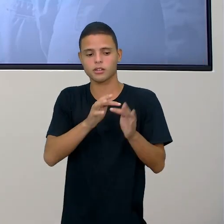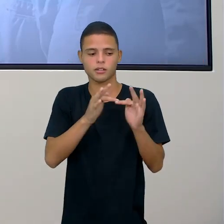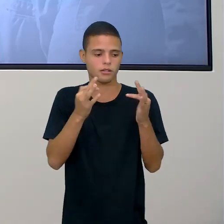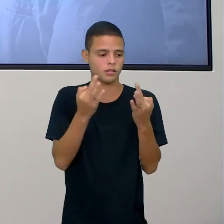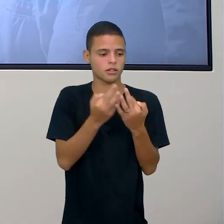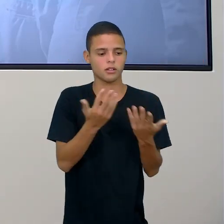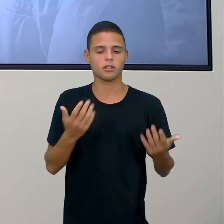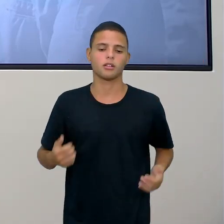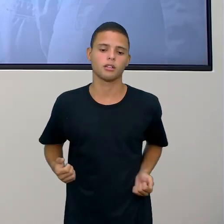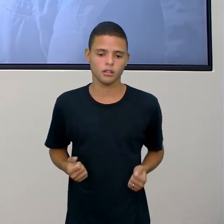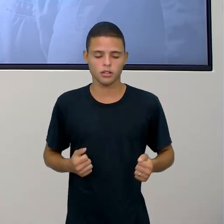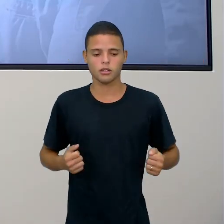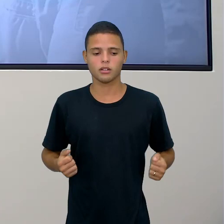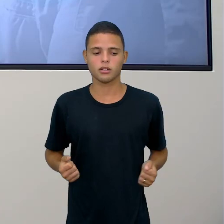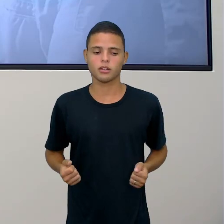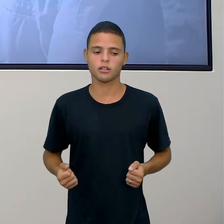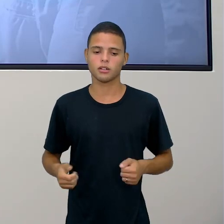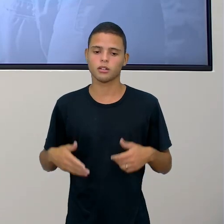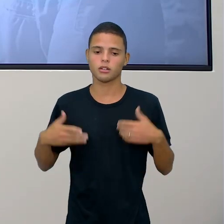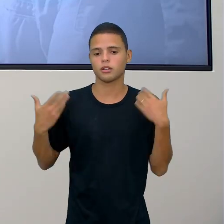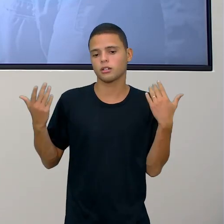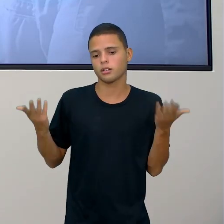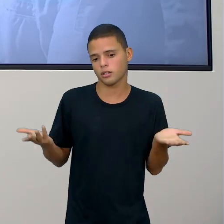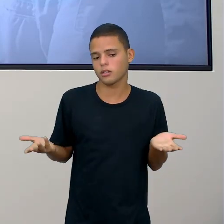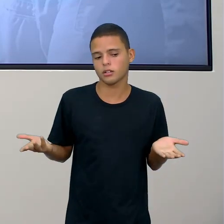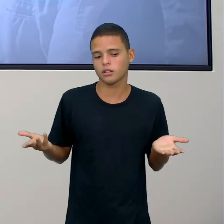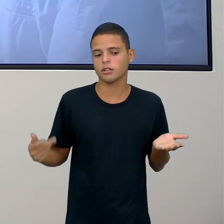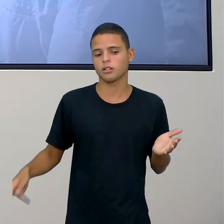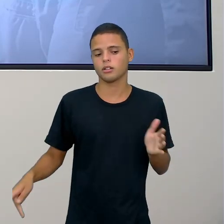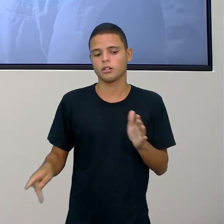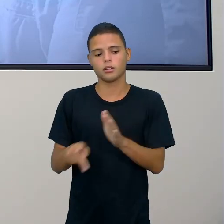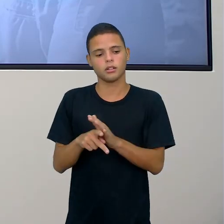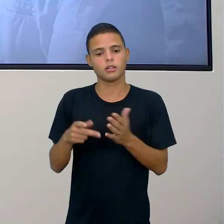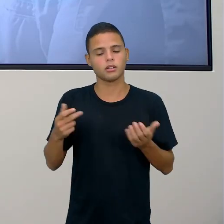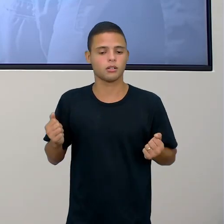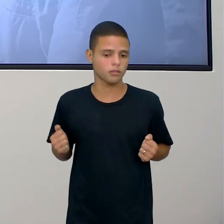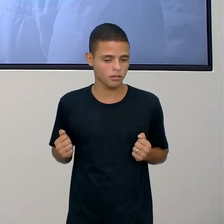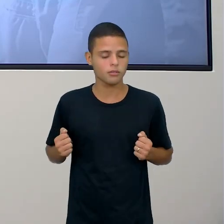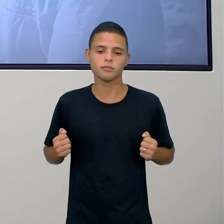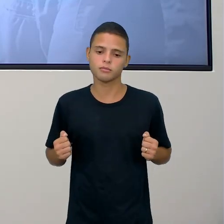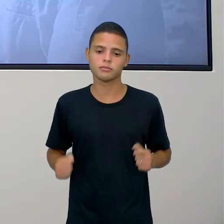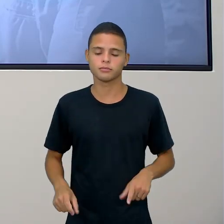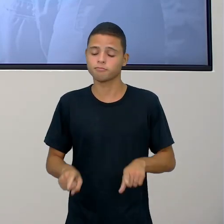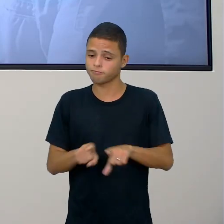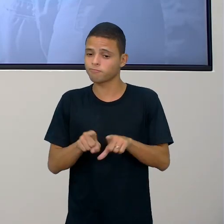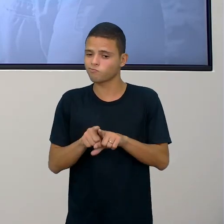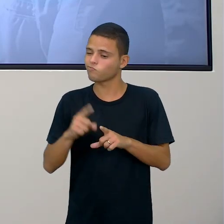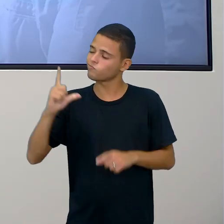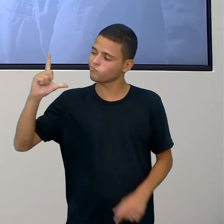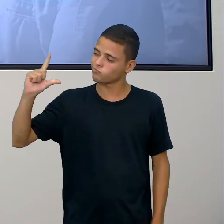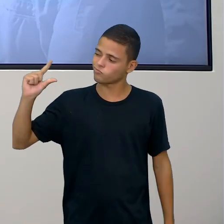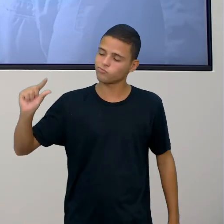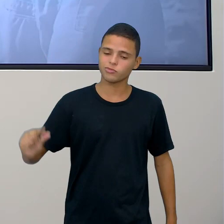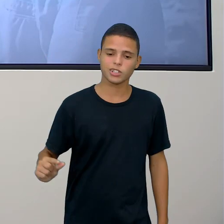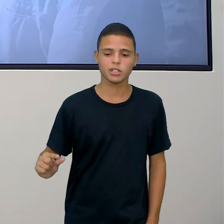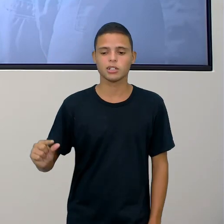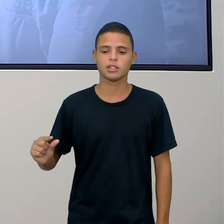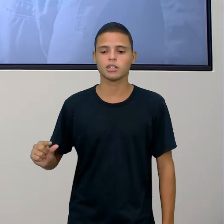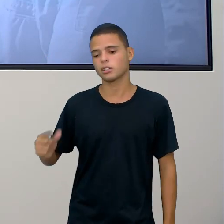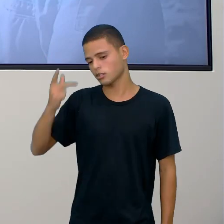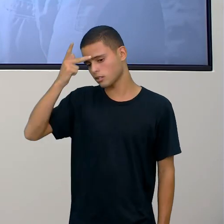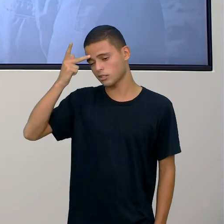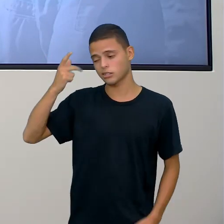poder aquisitivo, enfim, de um indivíduo diminui muito e essa pessoa se vê obrigada